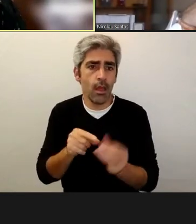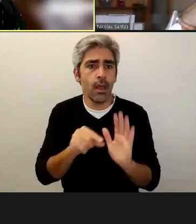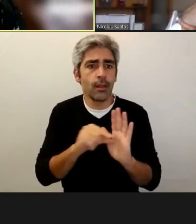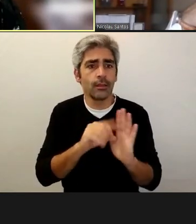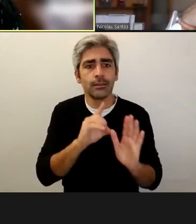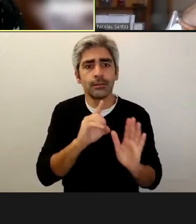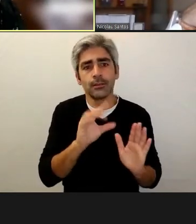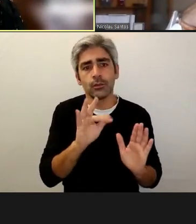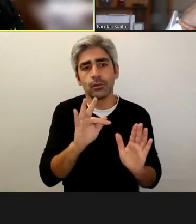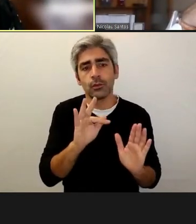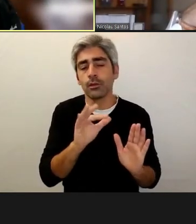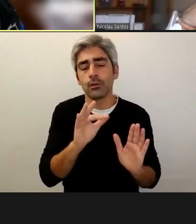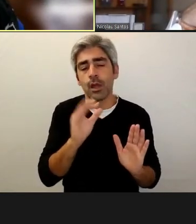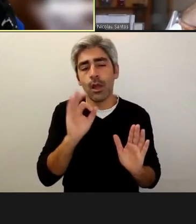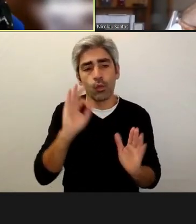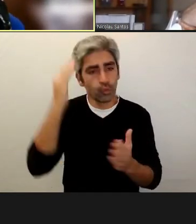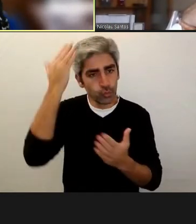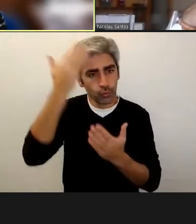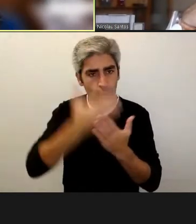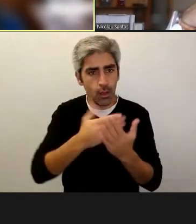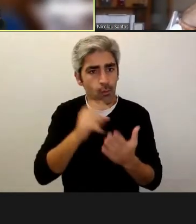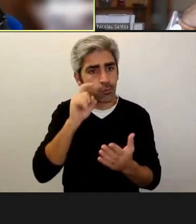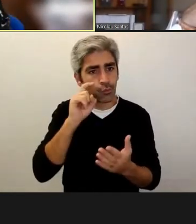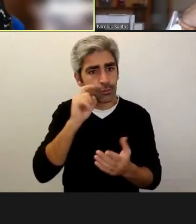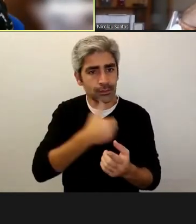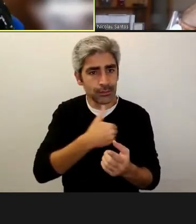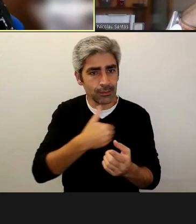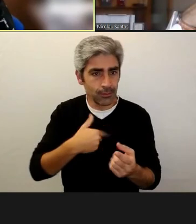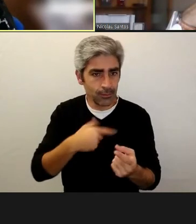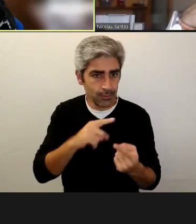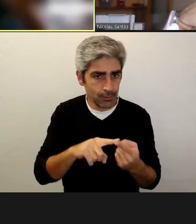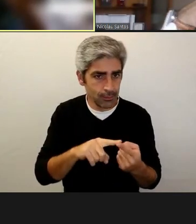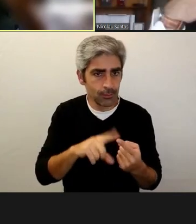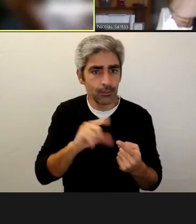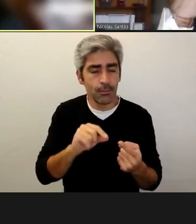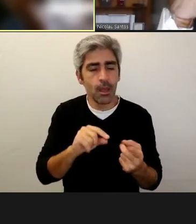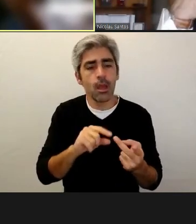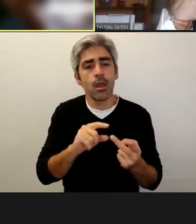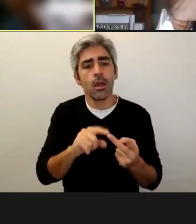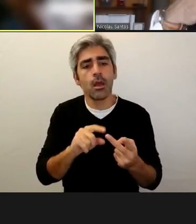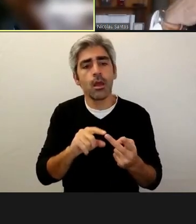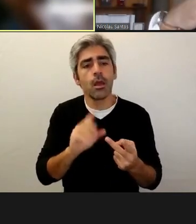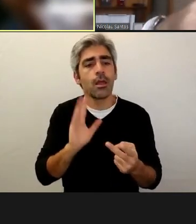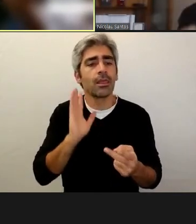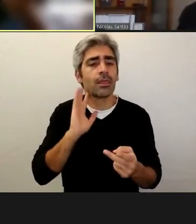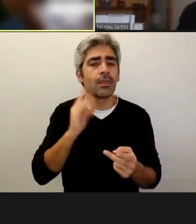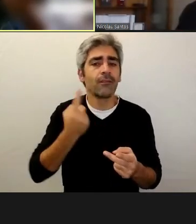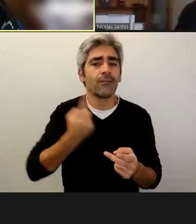64 da Constituição, que estabelece a proteção da saúde e estabelece um dever